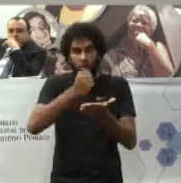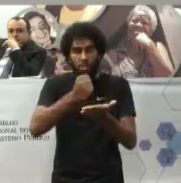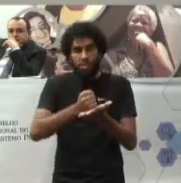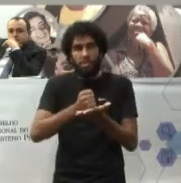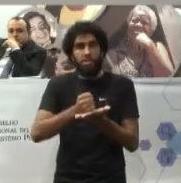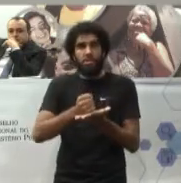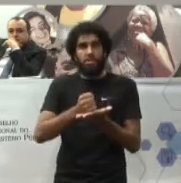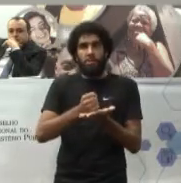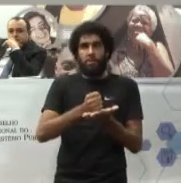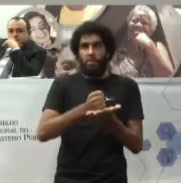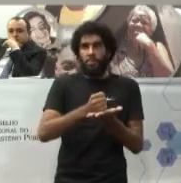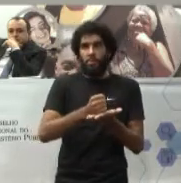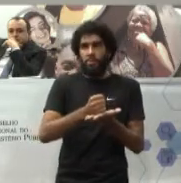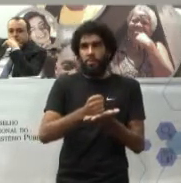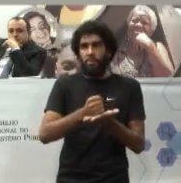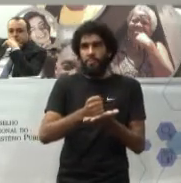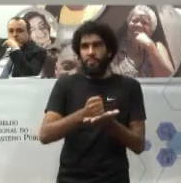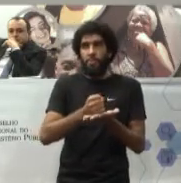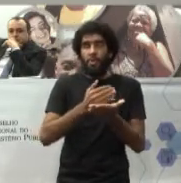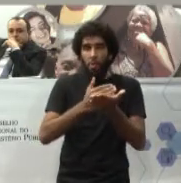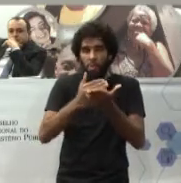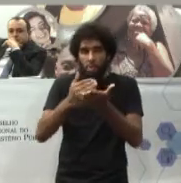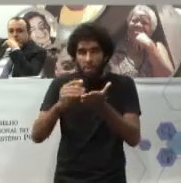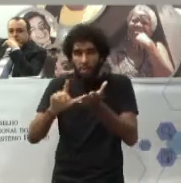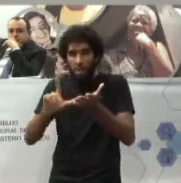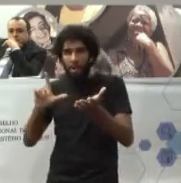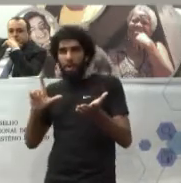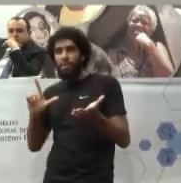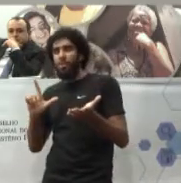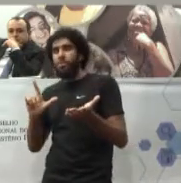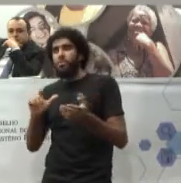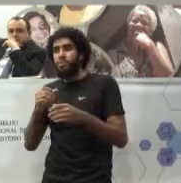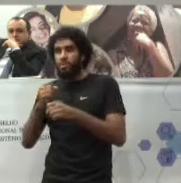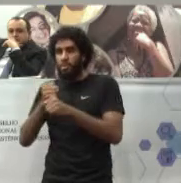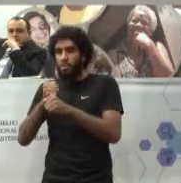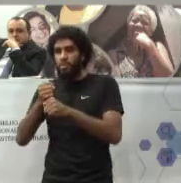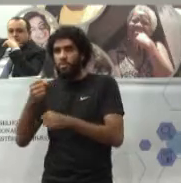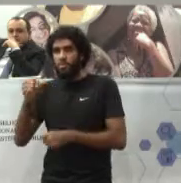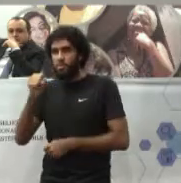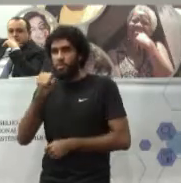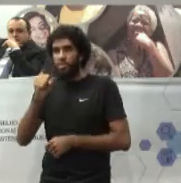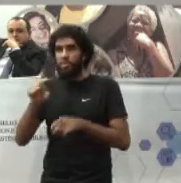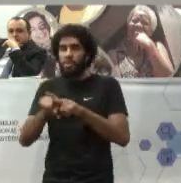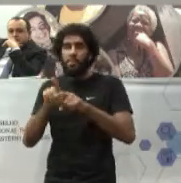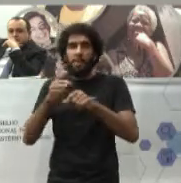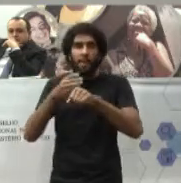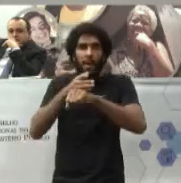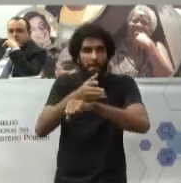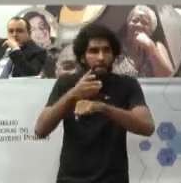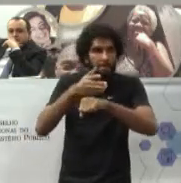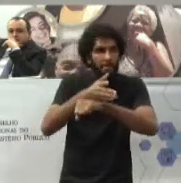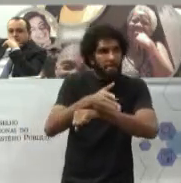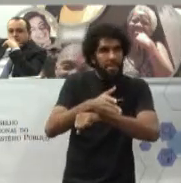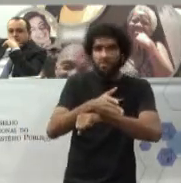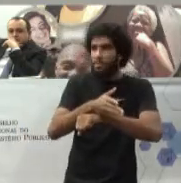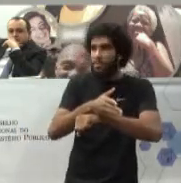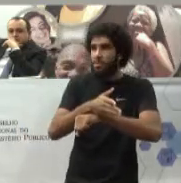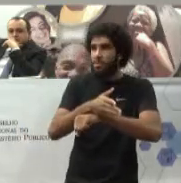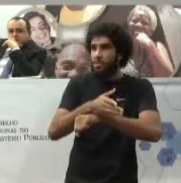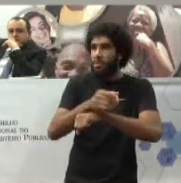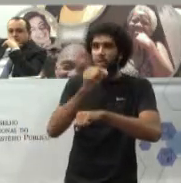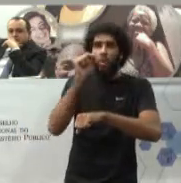nós estabelecemos em 1988 a partir da participação a partir de um elemento fundamental